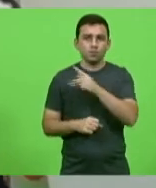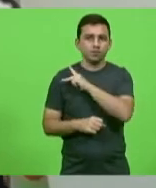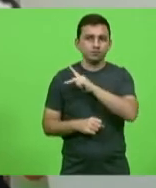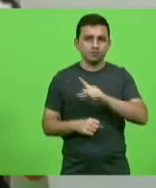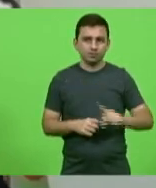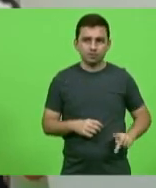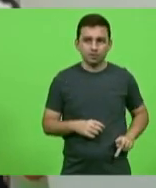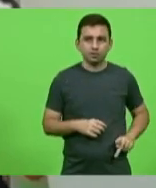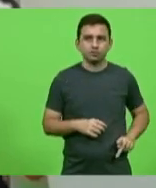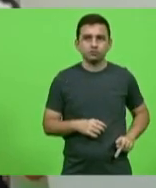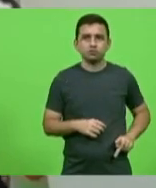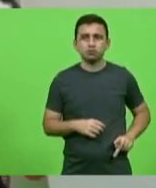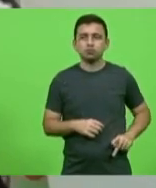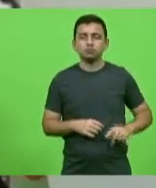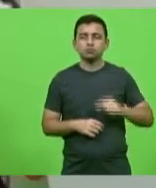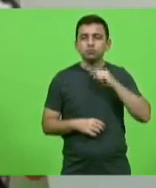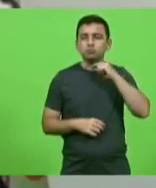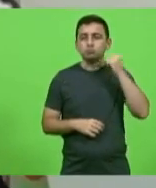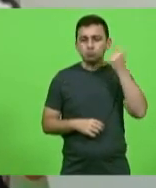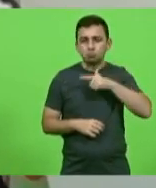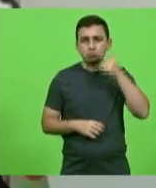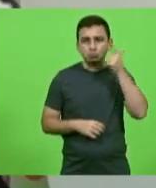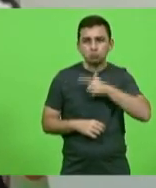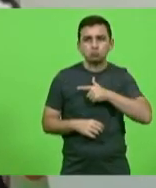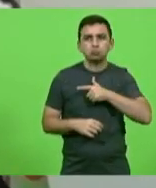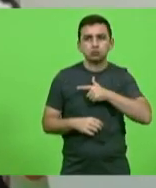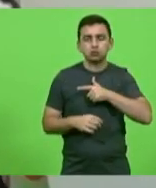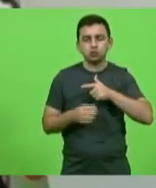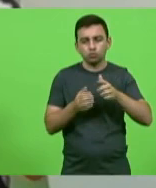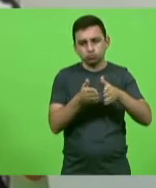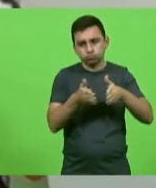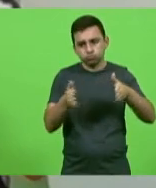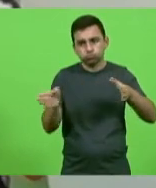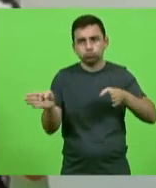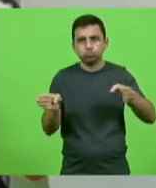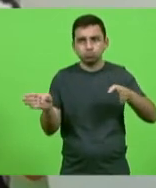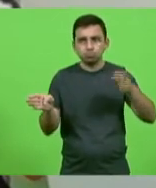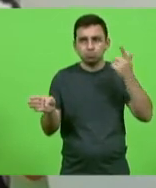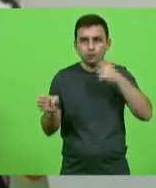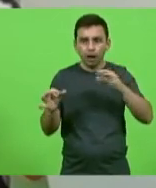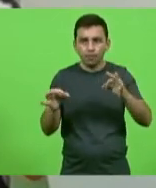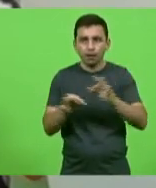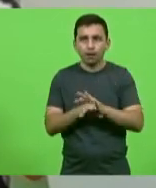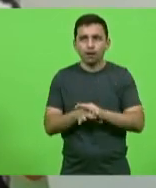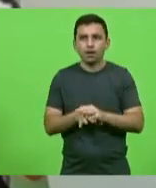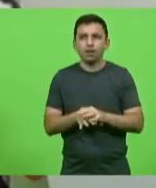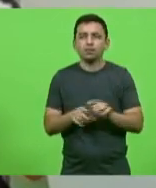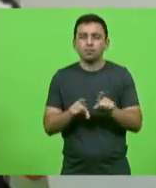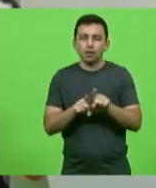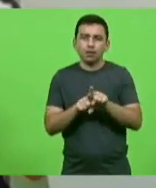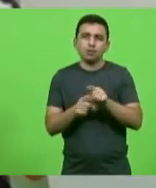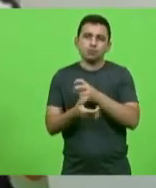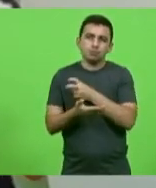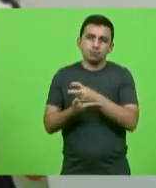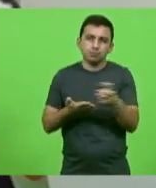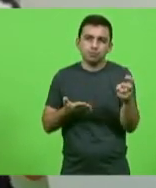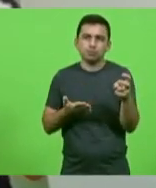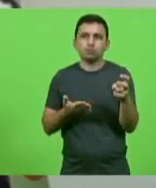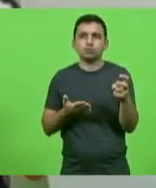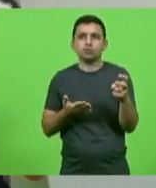eleitos concluíram seus mandatos bem como processos de impeachment contra governadores